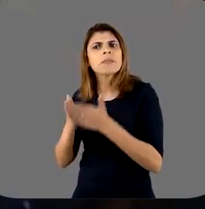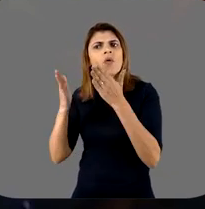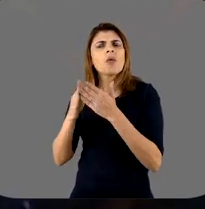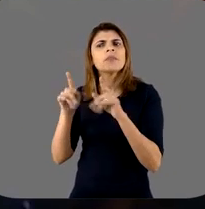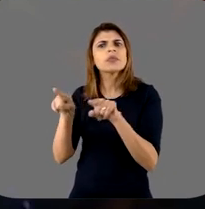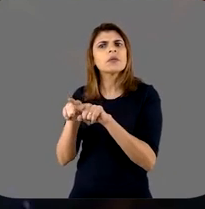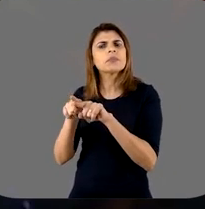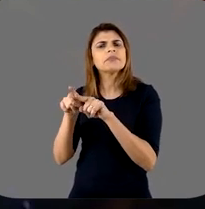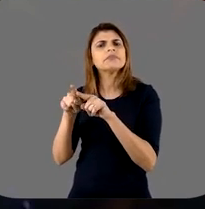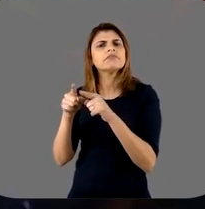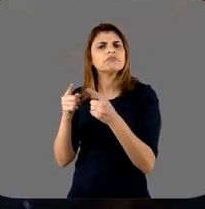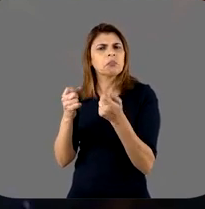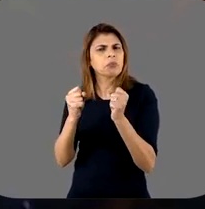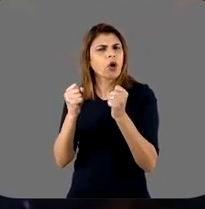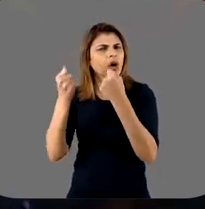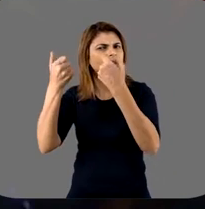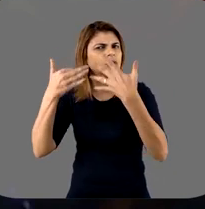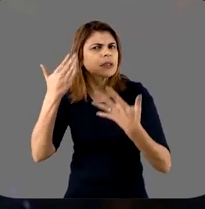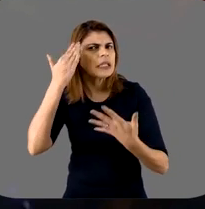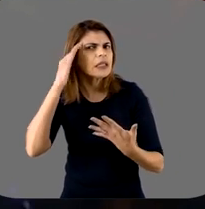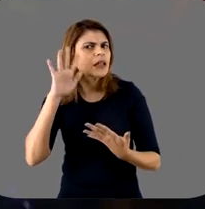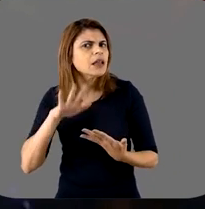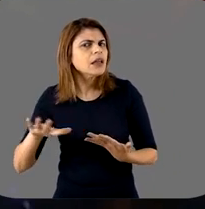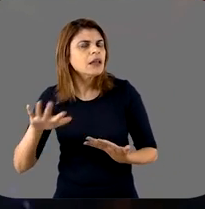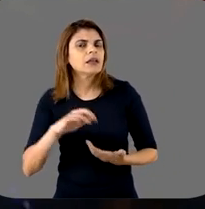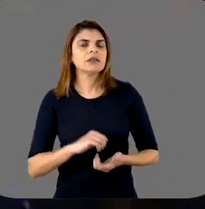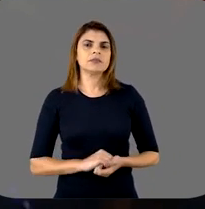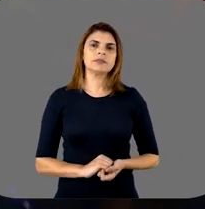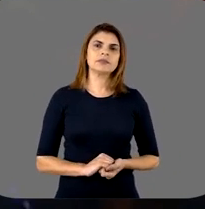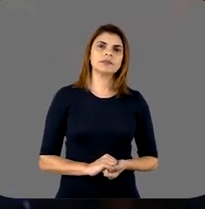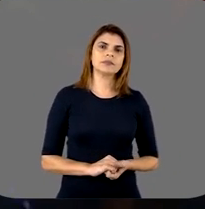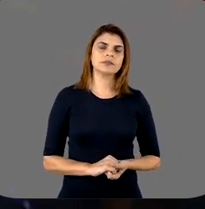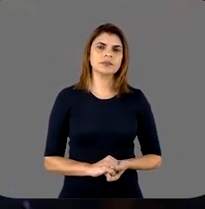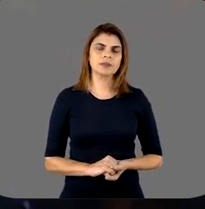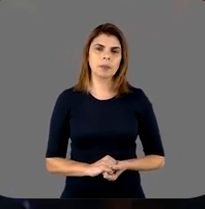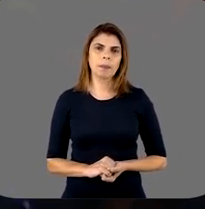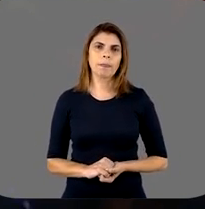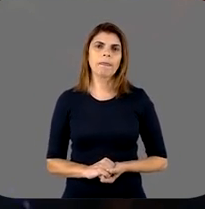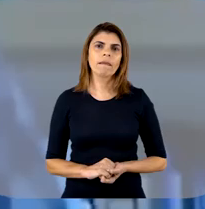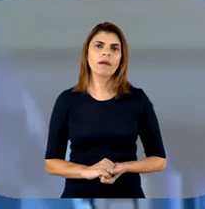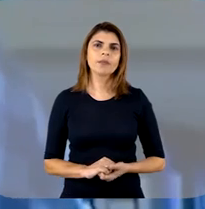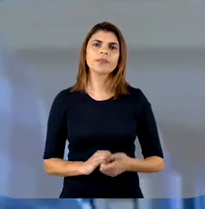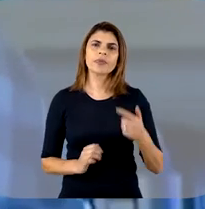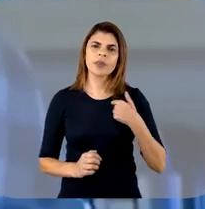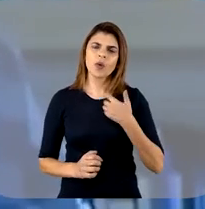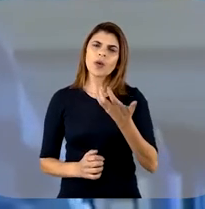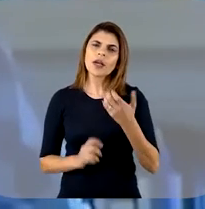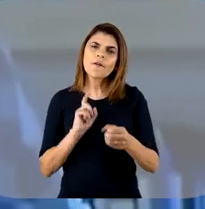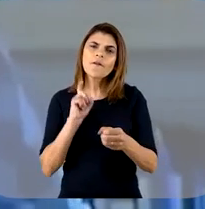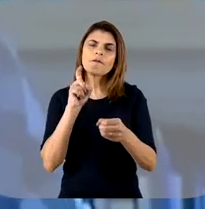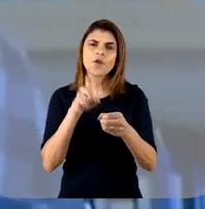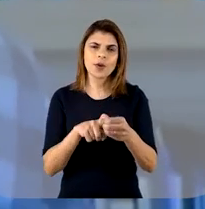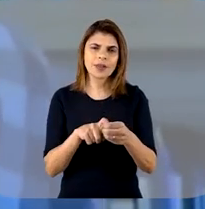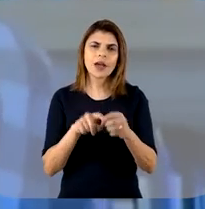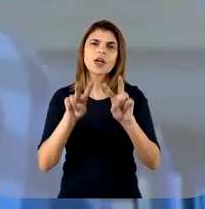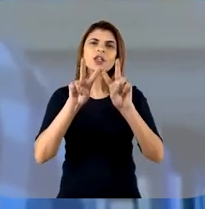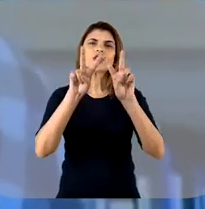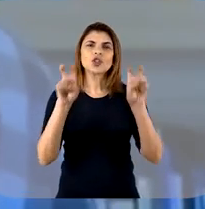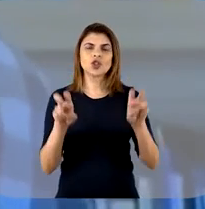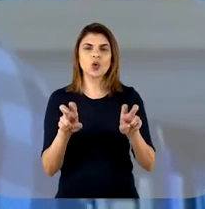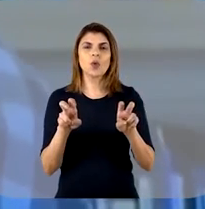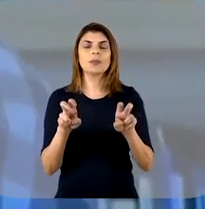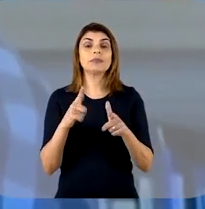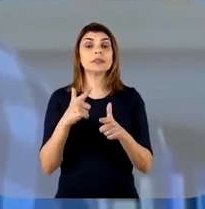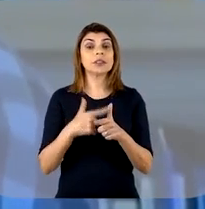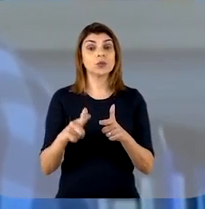renda. Doutor Rômulo, pode nos ajudar a entender isso? Sim. Eu queria retomar um pouco essa questão do nível